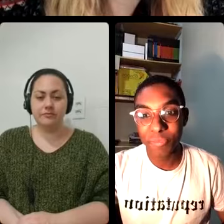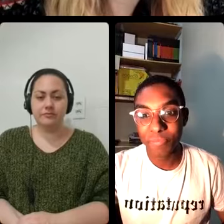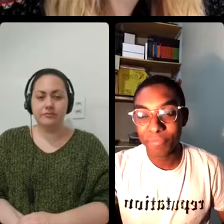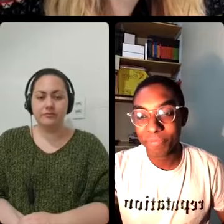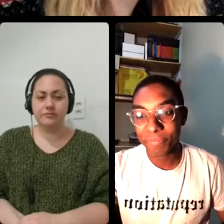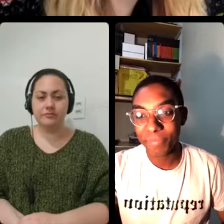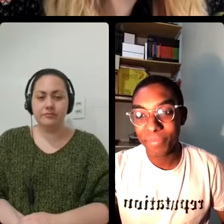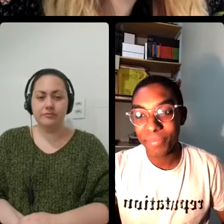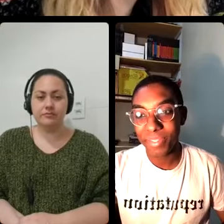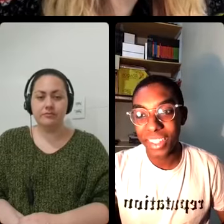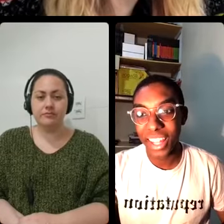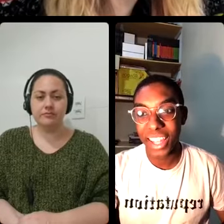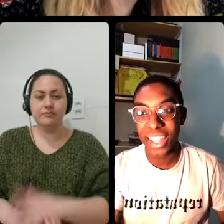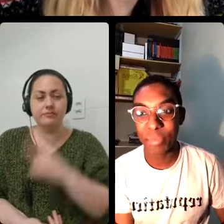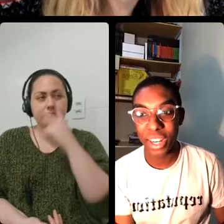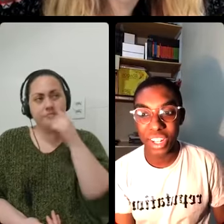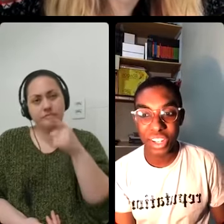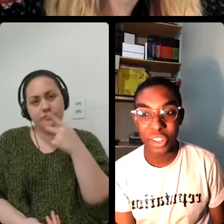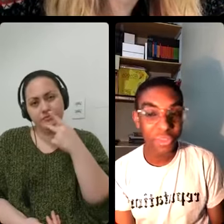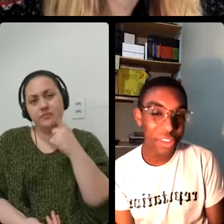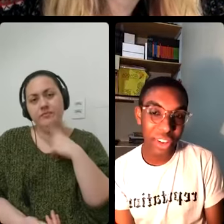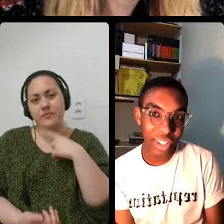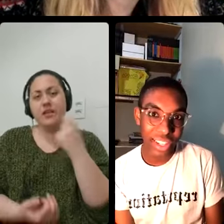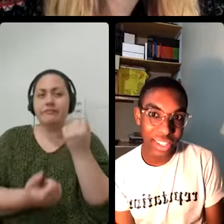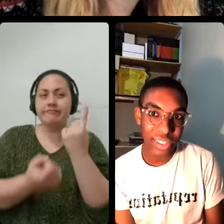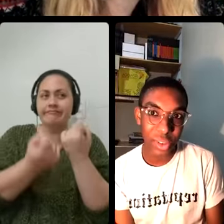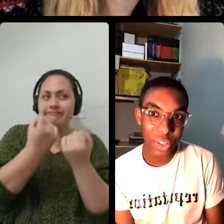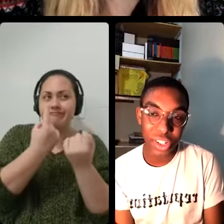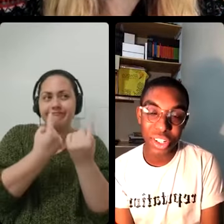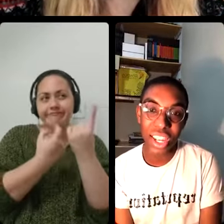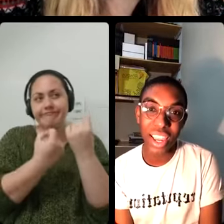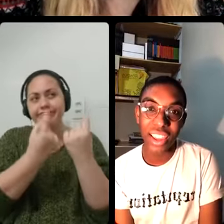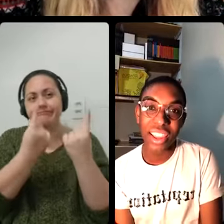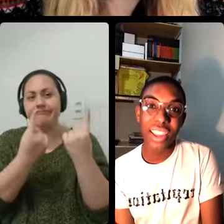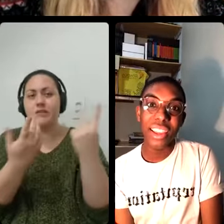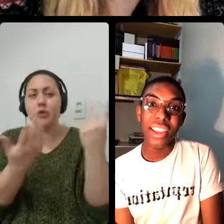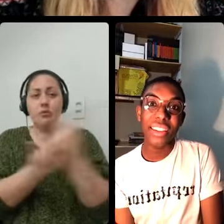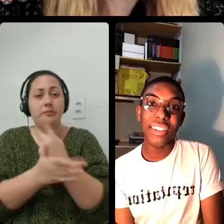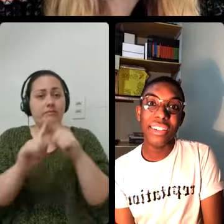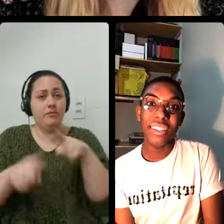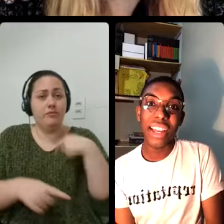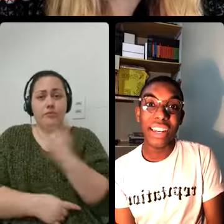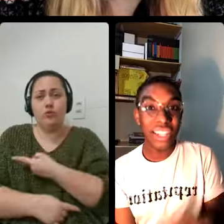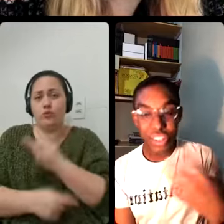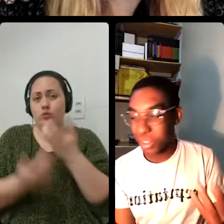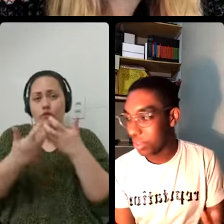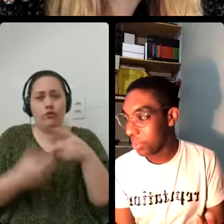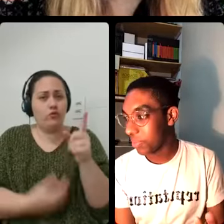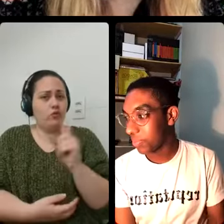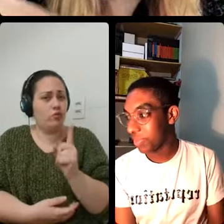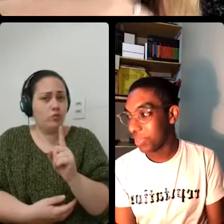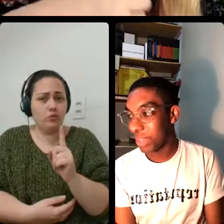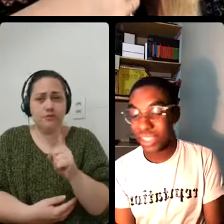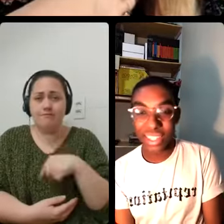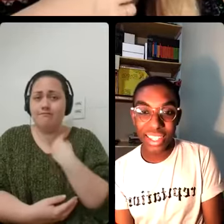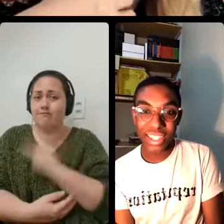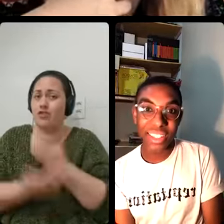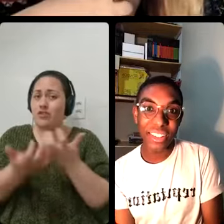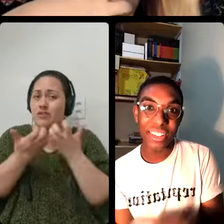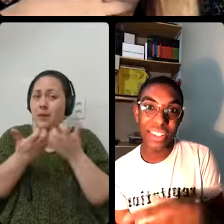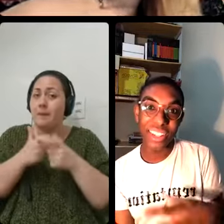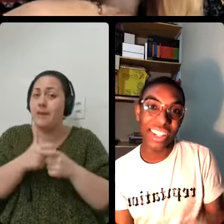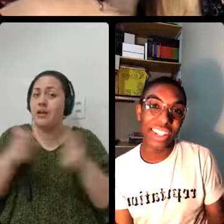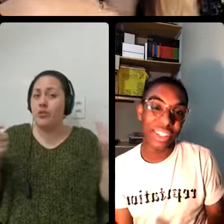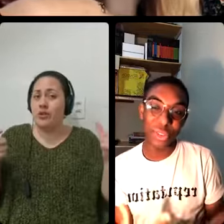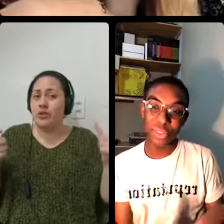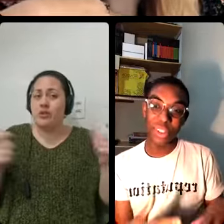exceção, né, que pra gente não funciona a exceção. A gente quer além disso. Mas